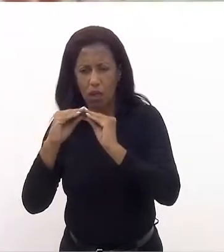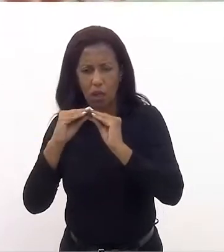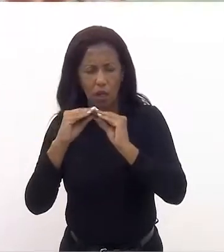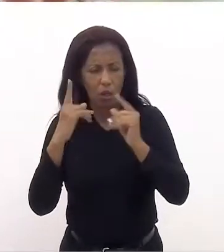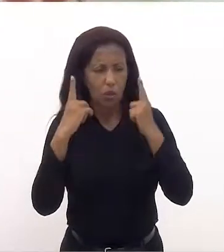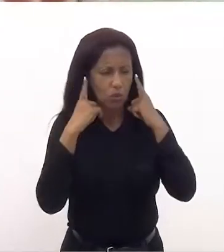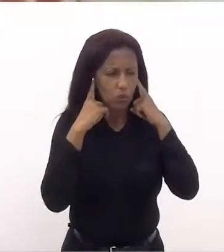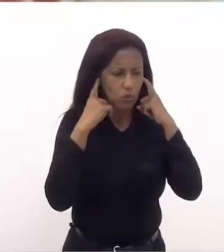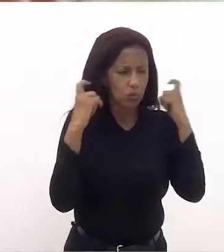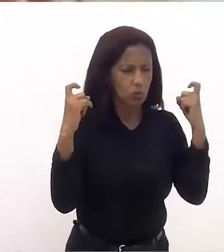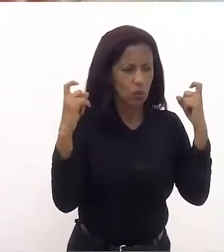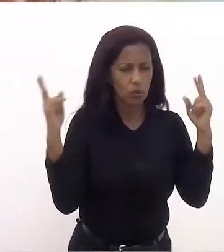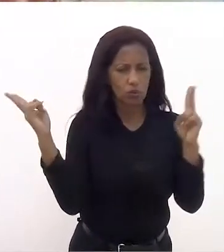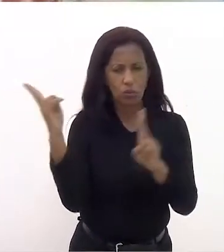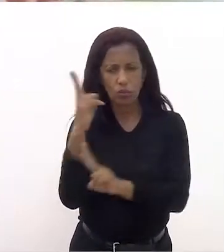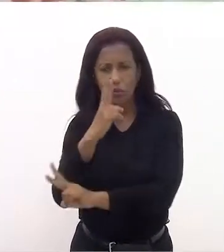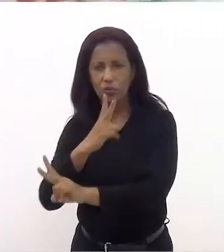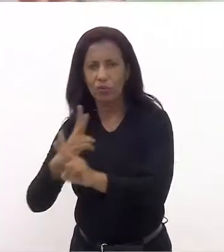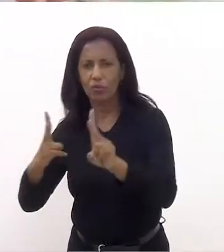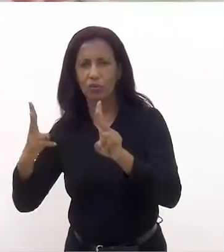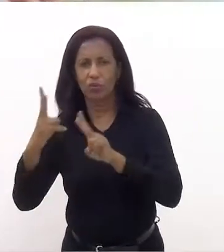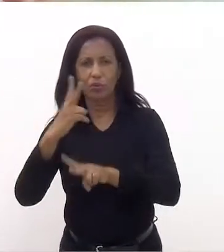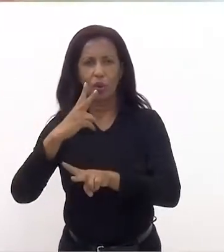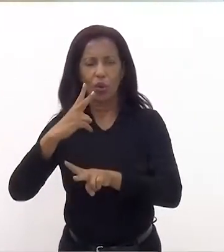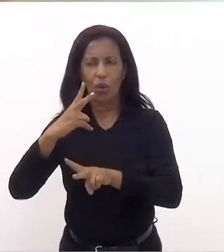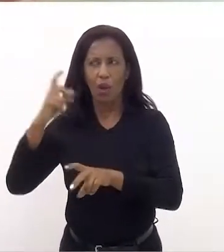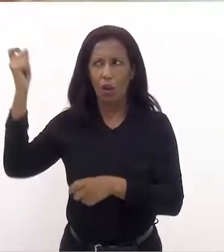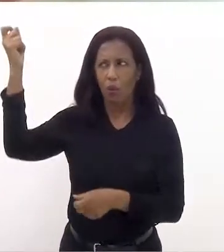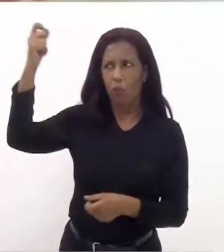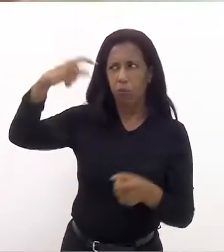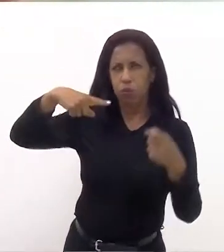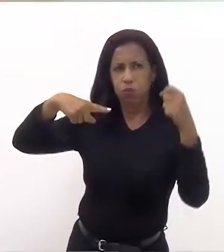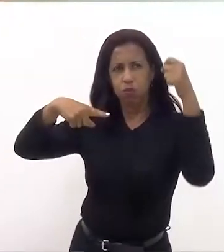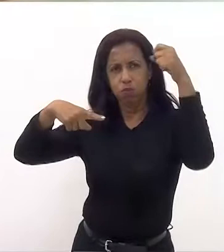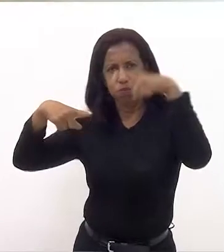madeira, no rangido do vento, no brilho do pingo